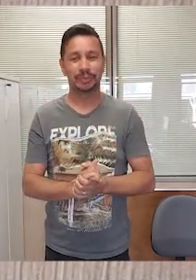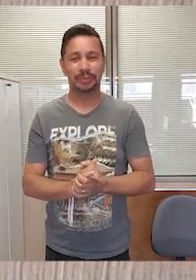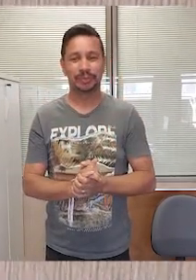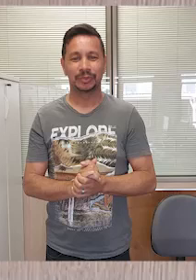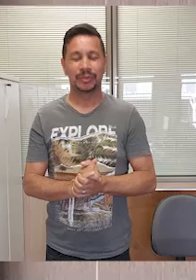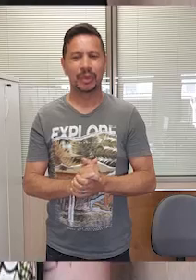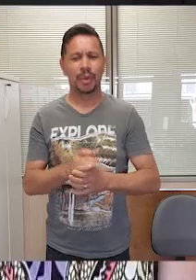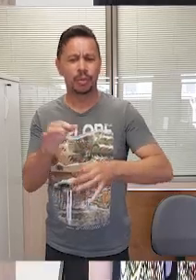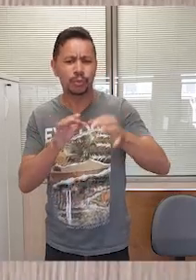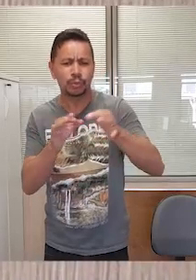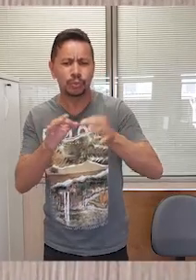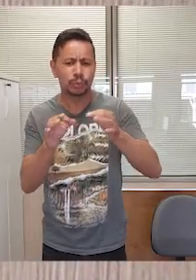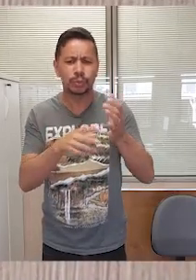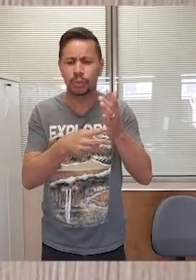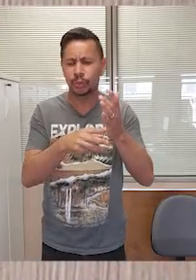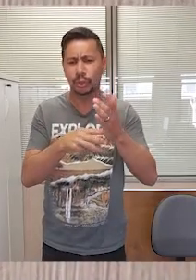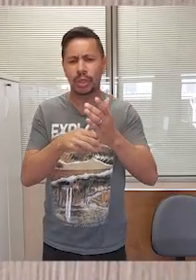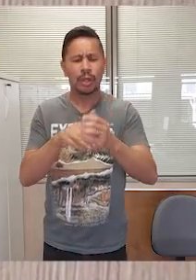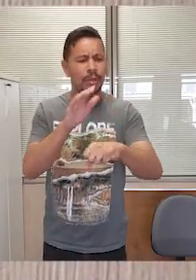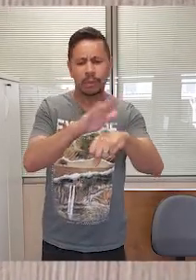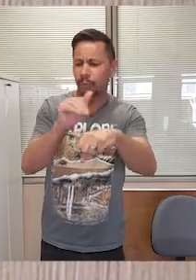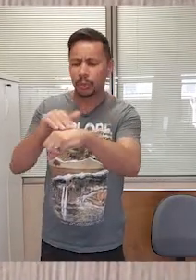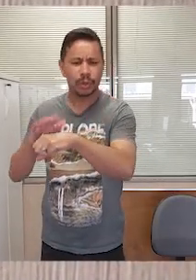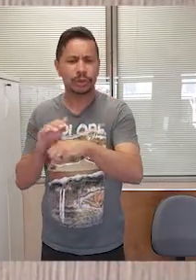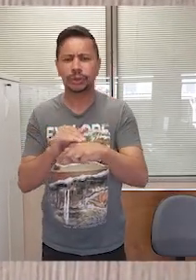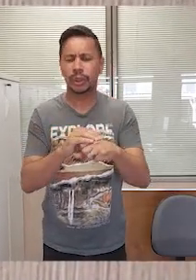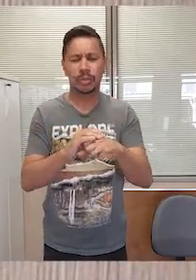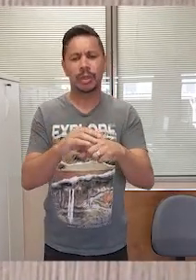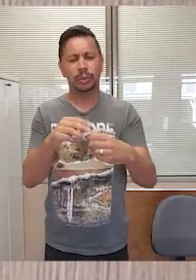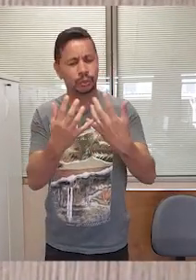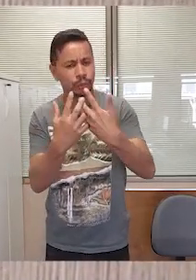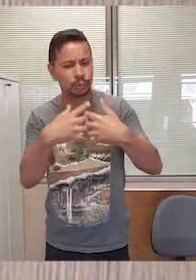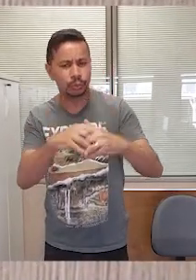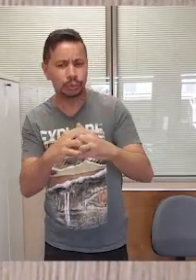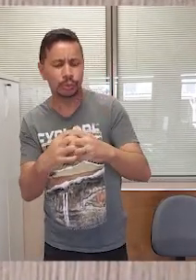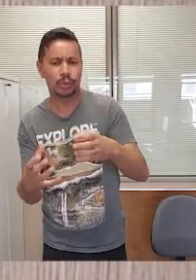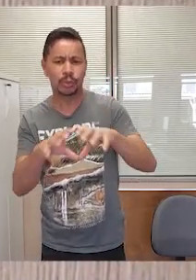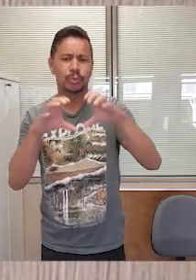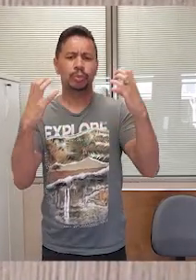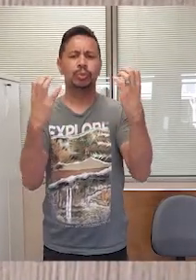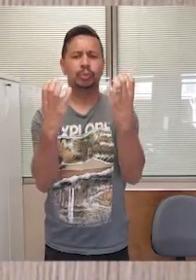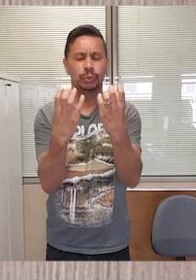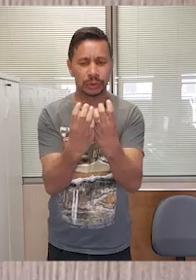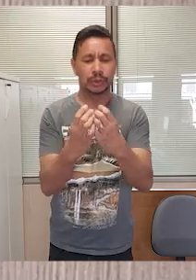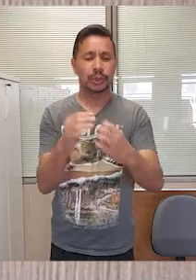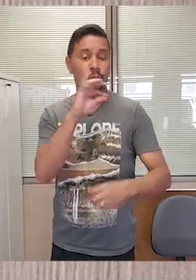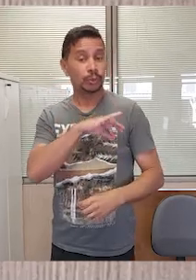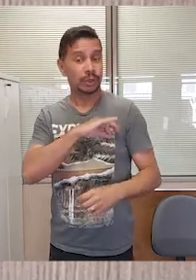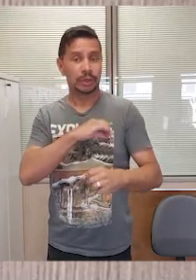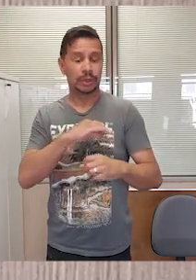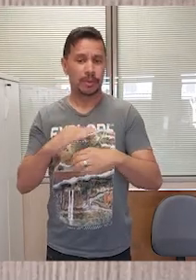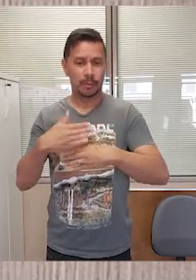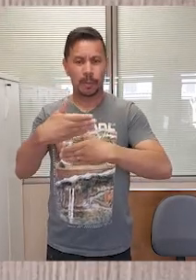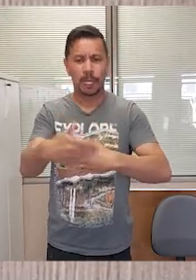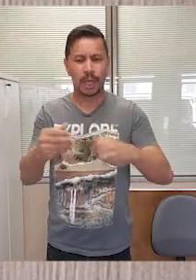e-cidadania@e-cidadania.org.br. E a mobilização do sindicato para convocar a categoria metalúrgica para o seminário da campanha salarial de